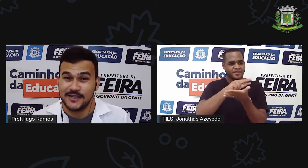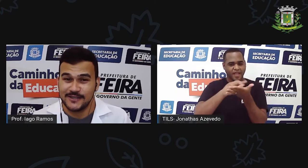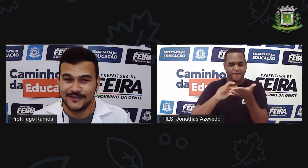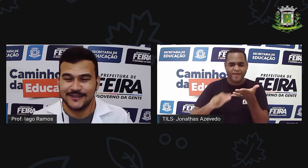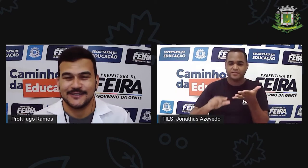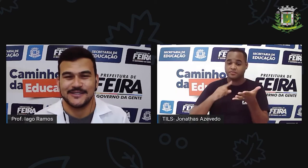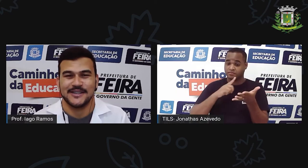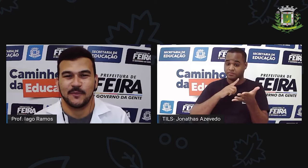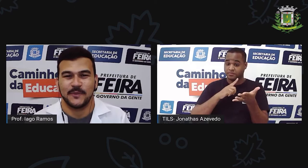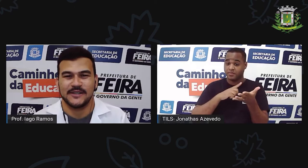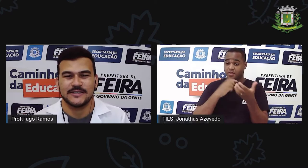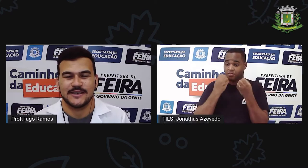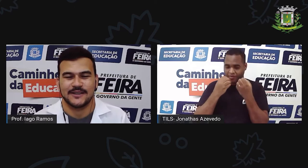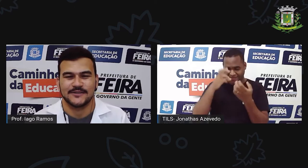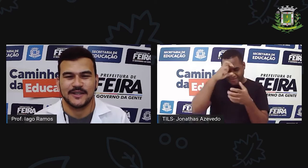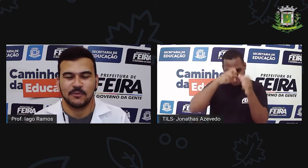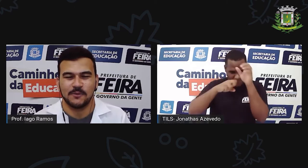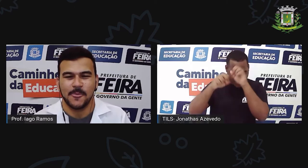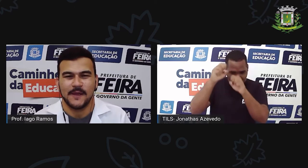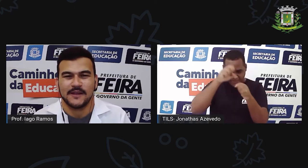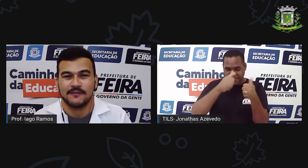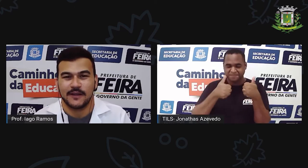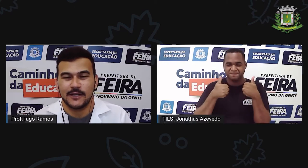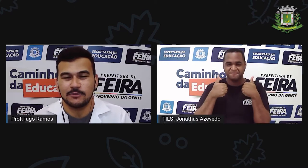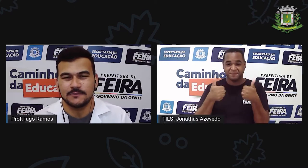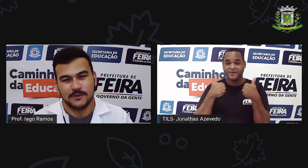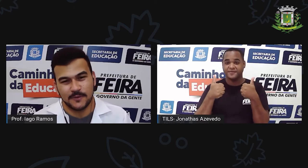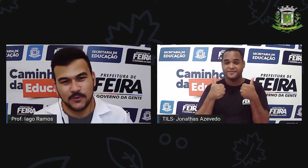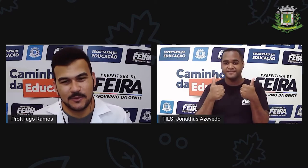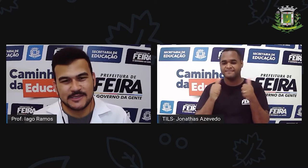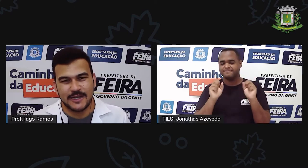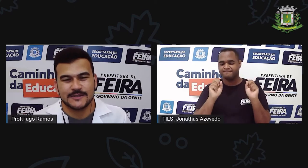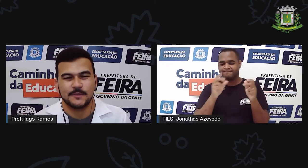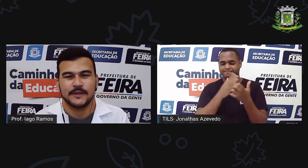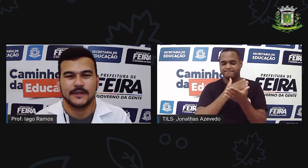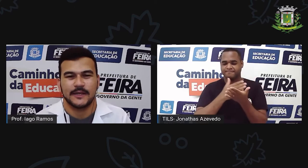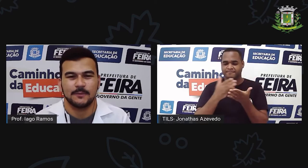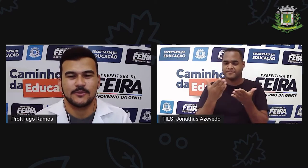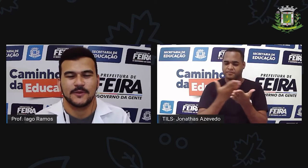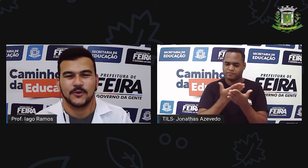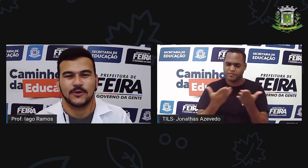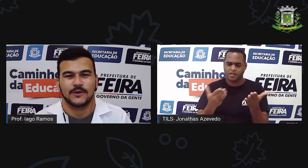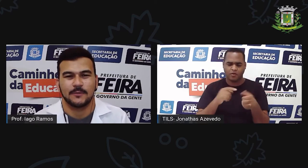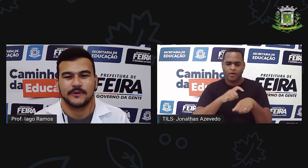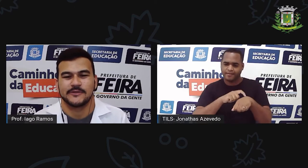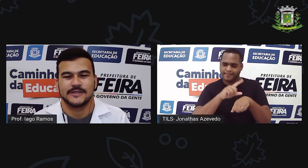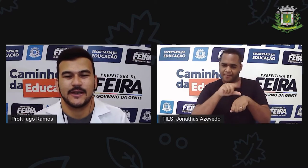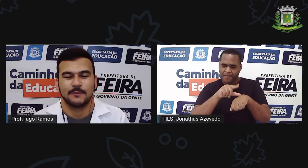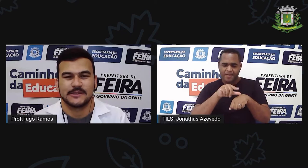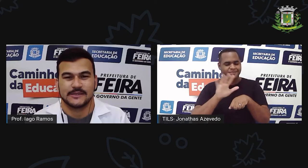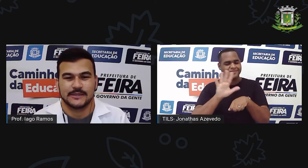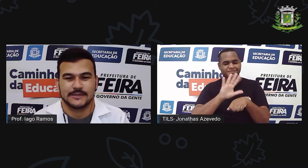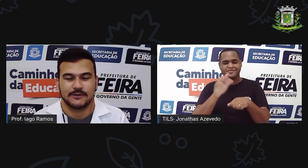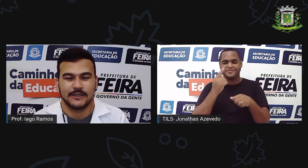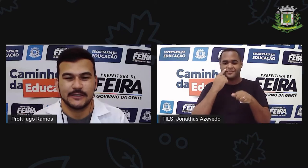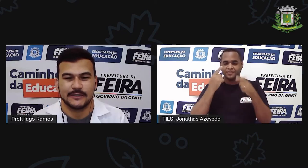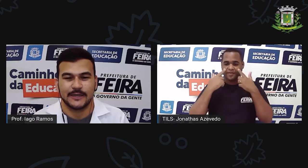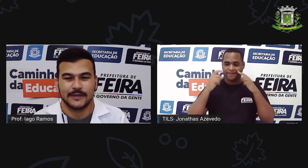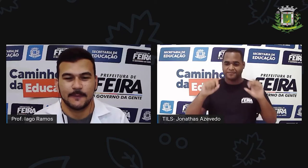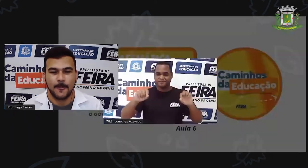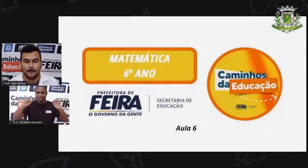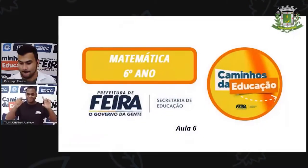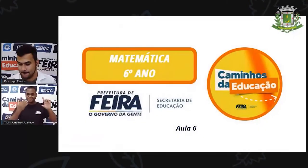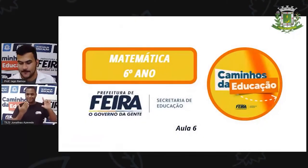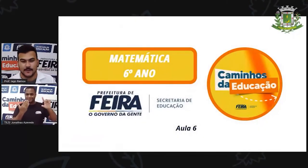cheia né, de aprendizados, tá bom? Valeu, então vamos começar sem perder tempo, vamos colocar para você a apresentação aí na